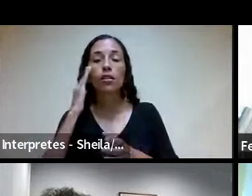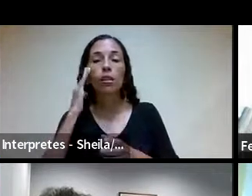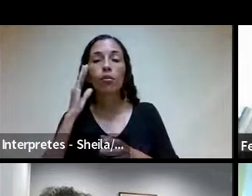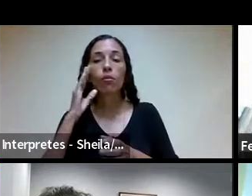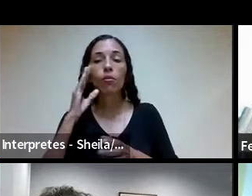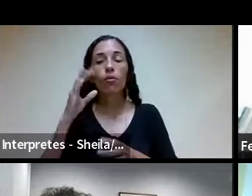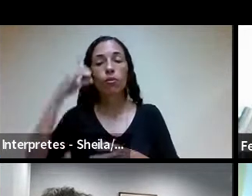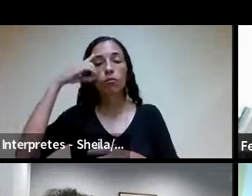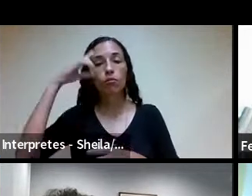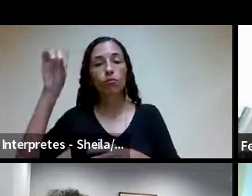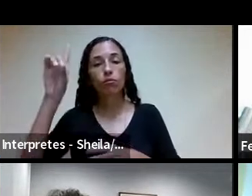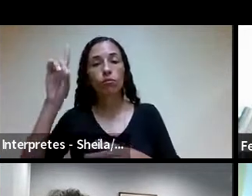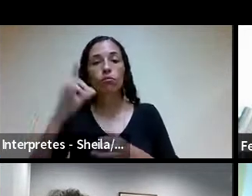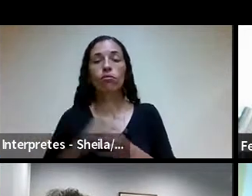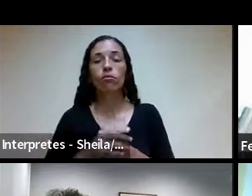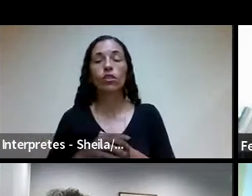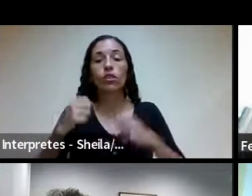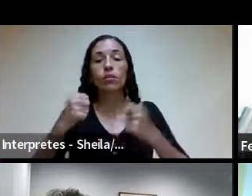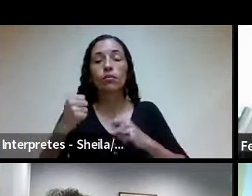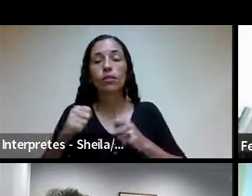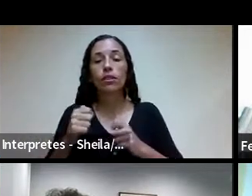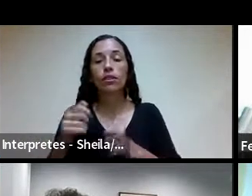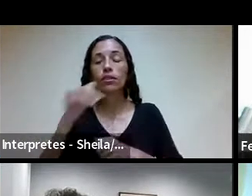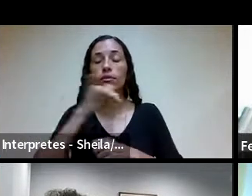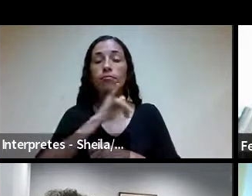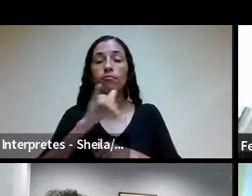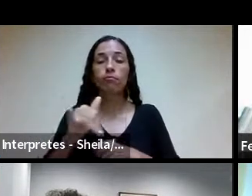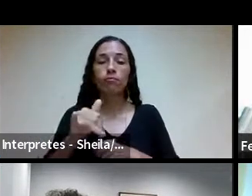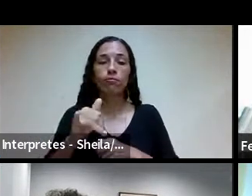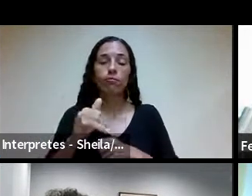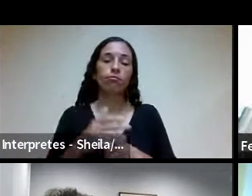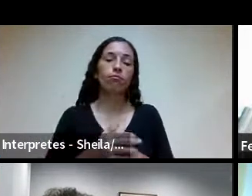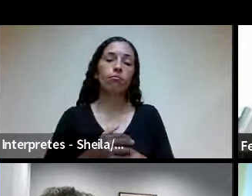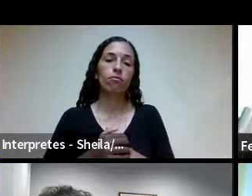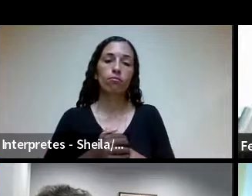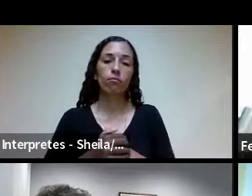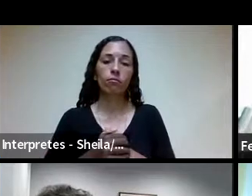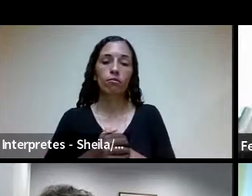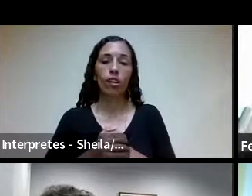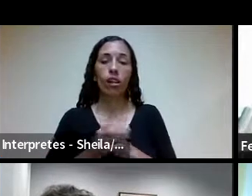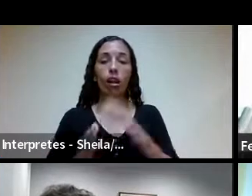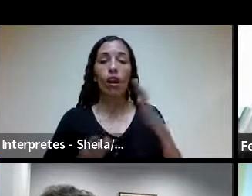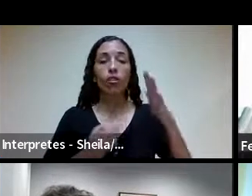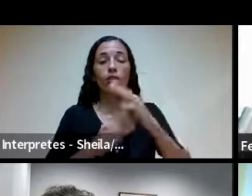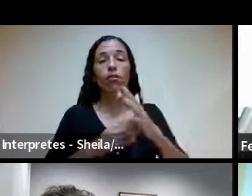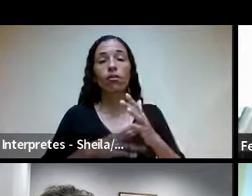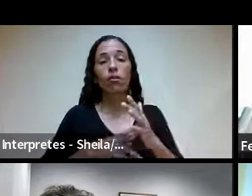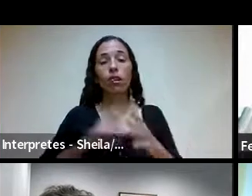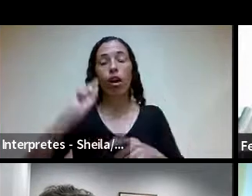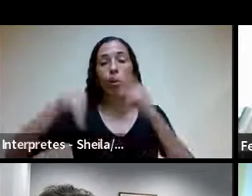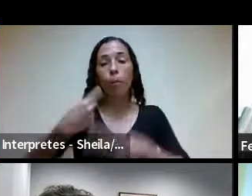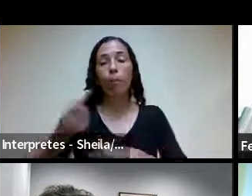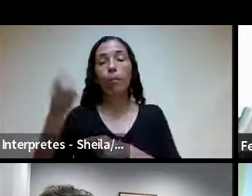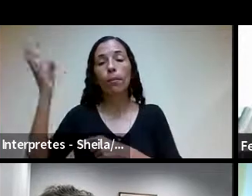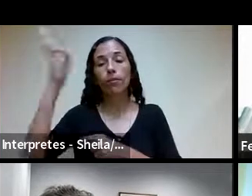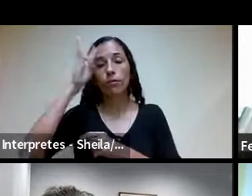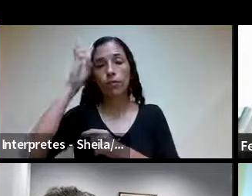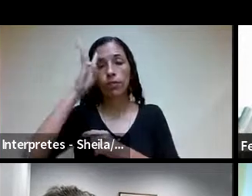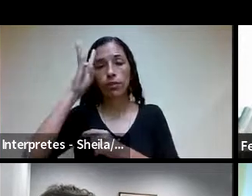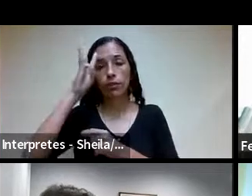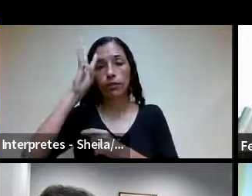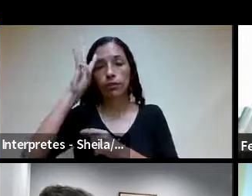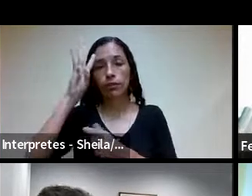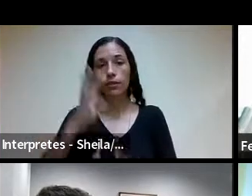a portaria será publicada na terça. Vamos fazer o sorteio. Esse só o nome aqui está com...